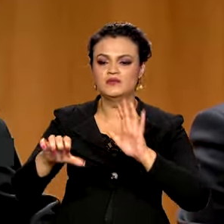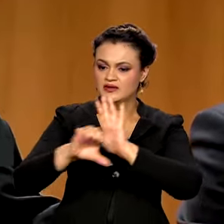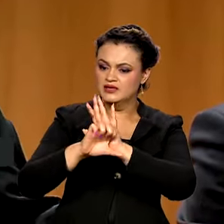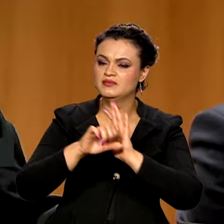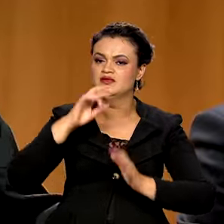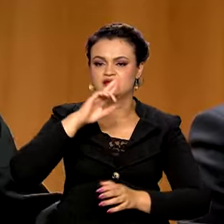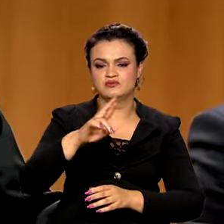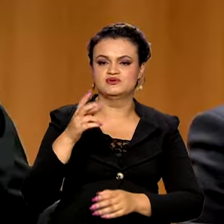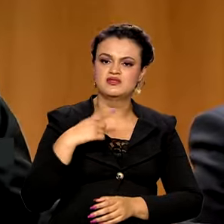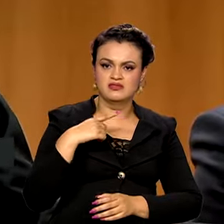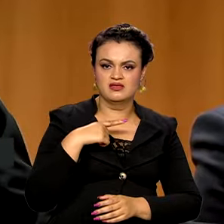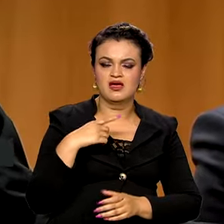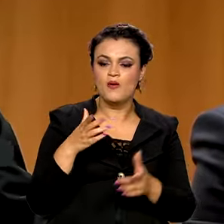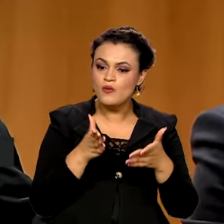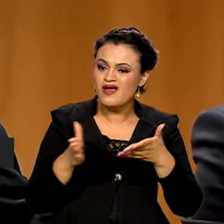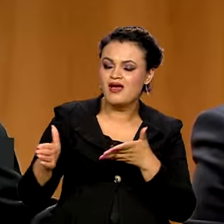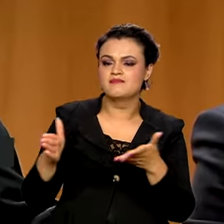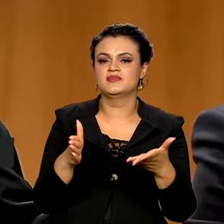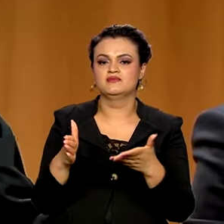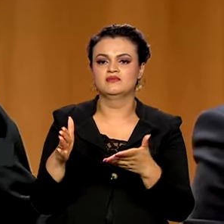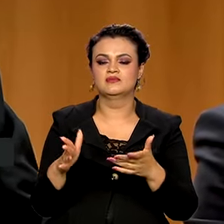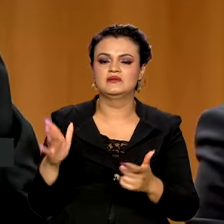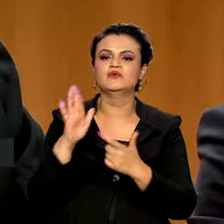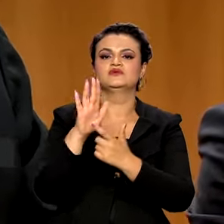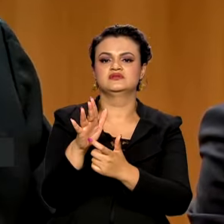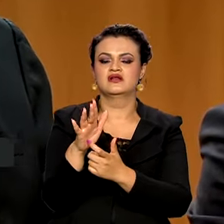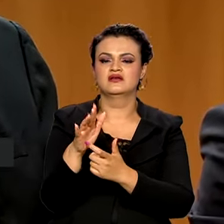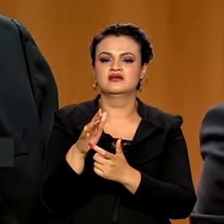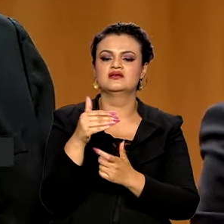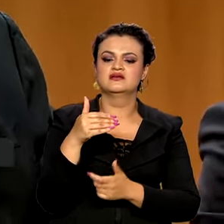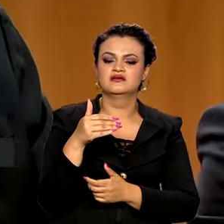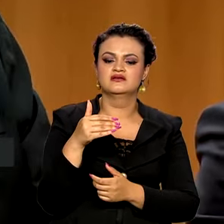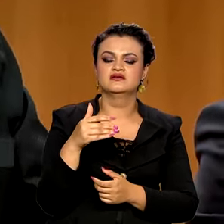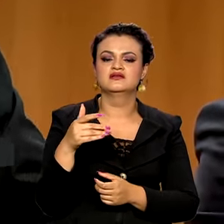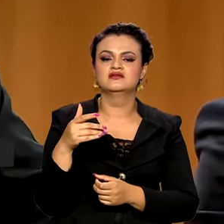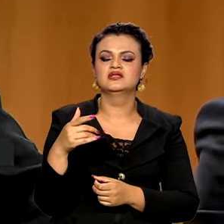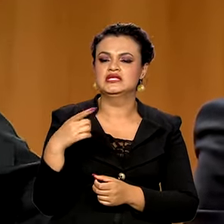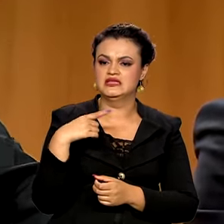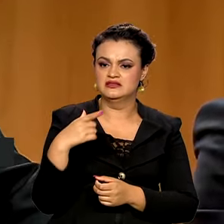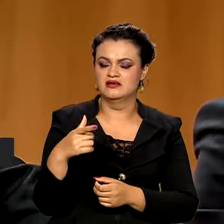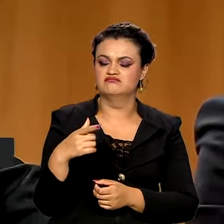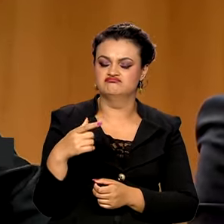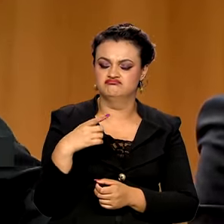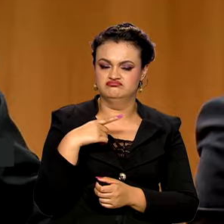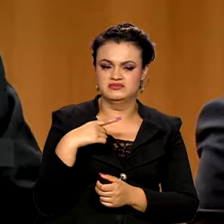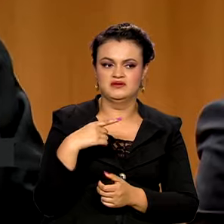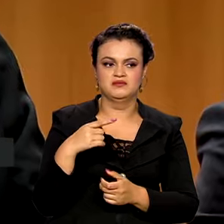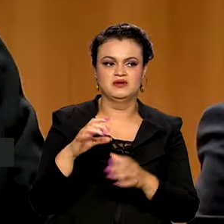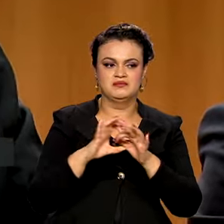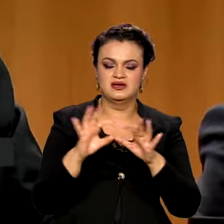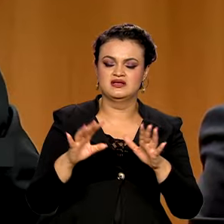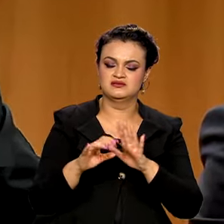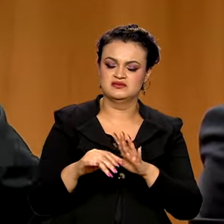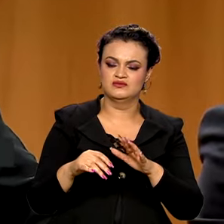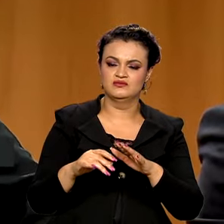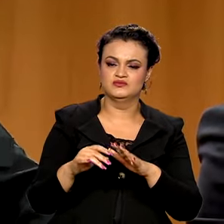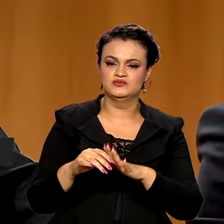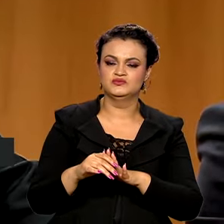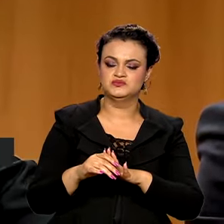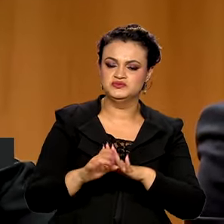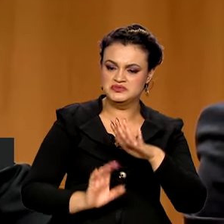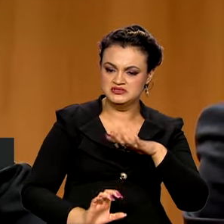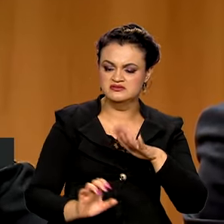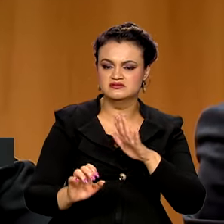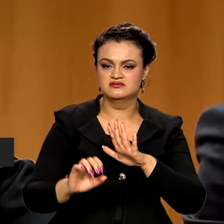do crime é um caminho para nós mostrarmos que há uma atitude estatal liderada pelo nosso governo, liderada